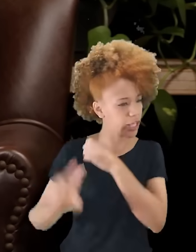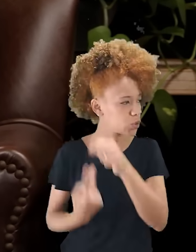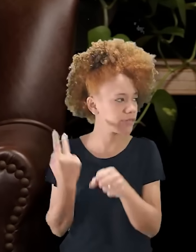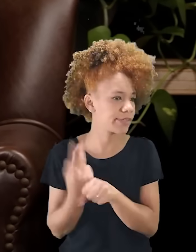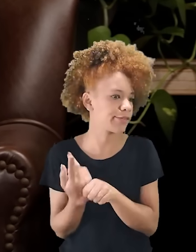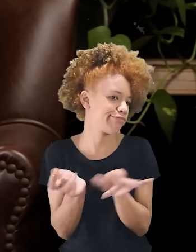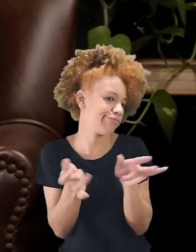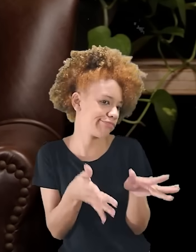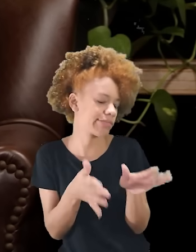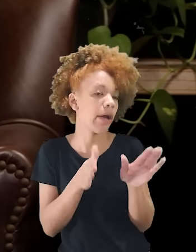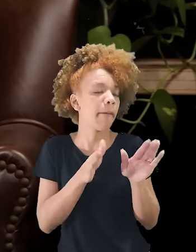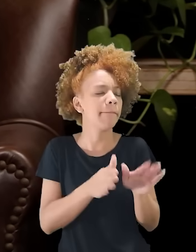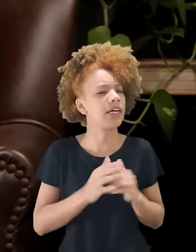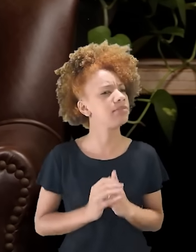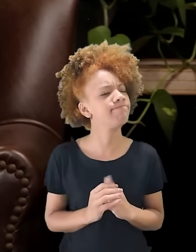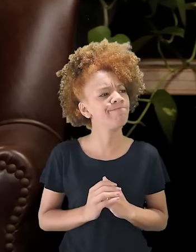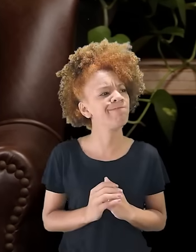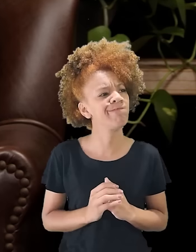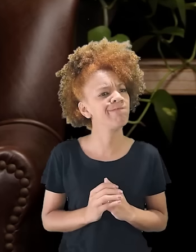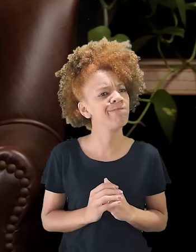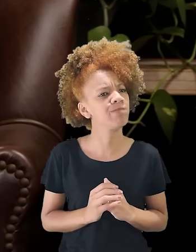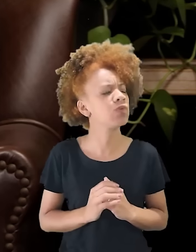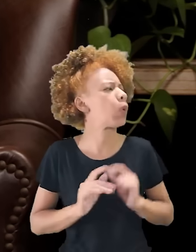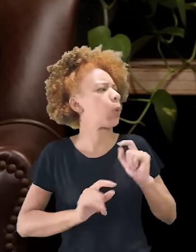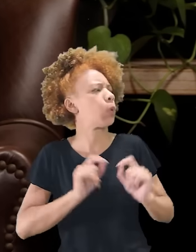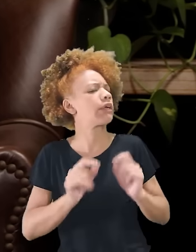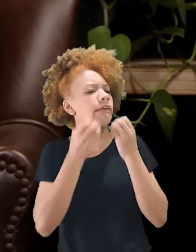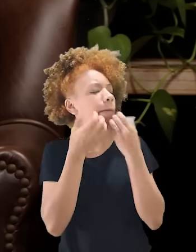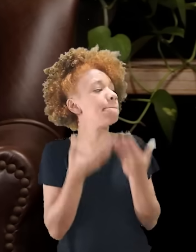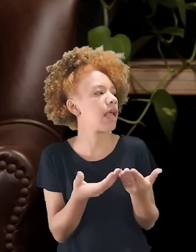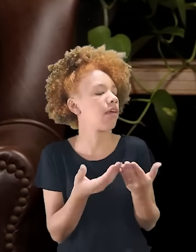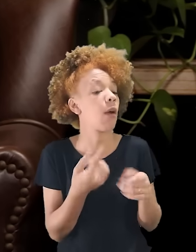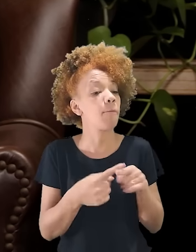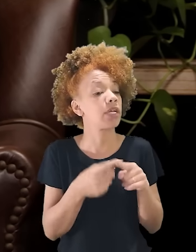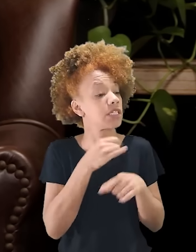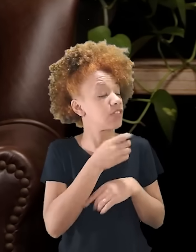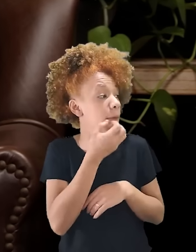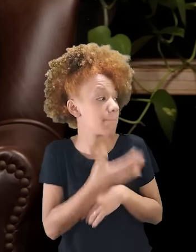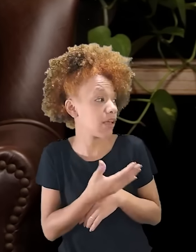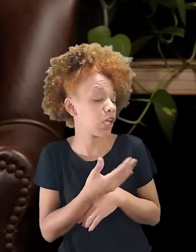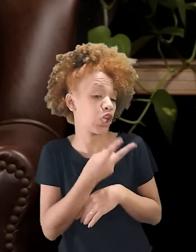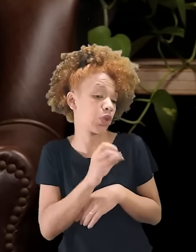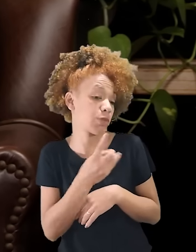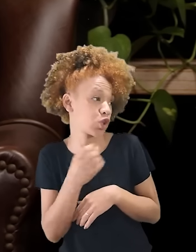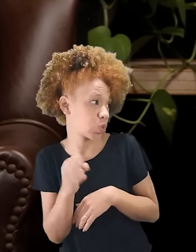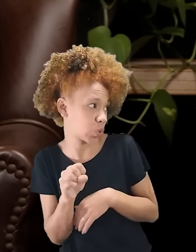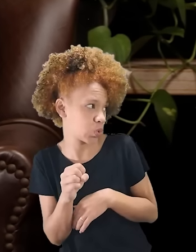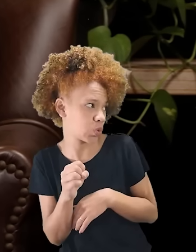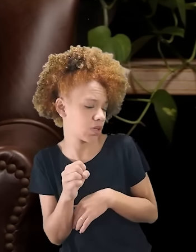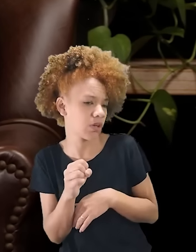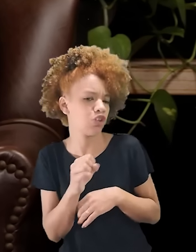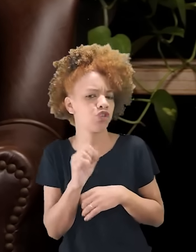anos só que o que o que que é vestir bem porque se você tá se vestindo bem em 2018 você deixa de se vestir bem em